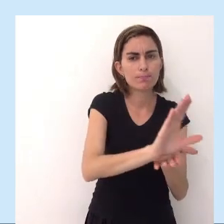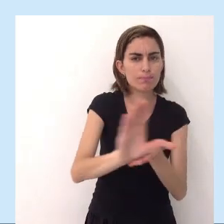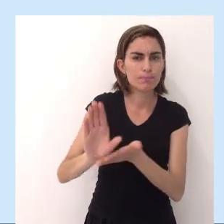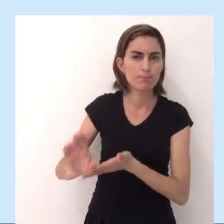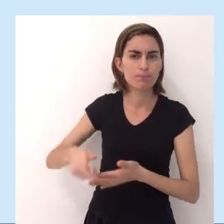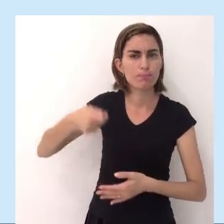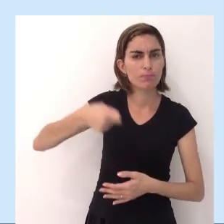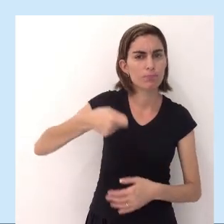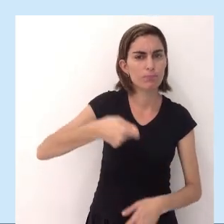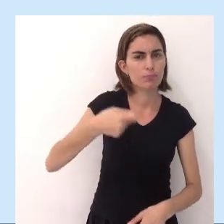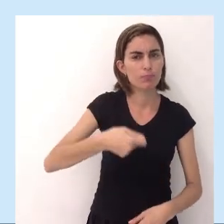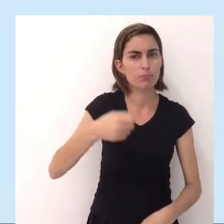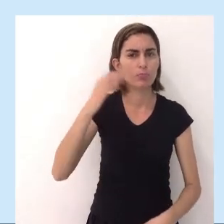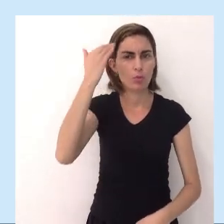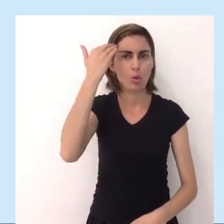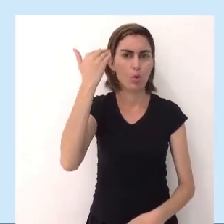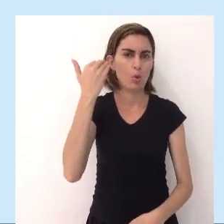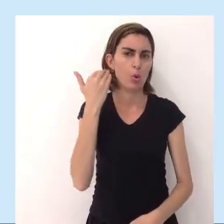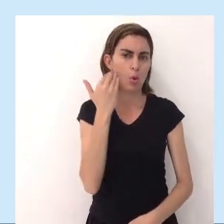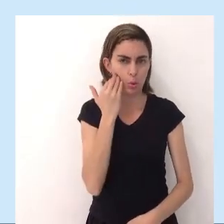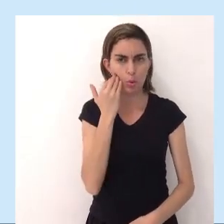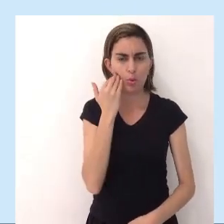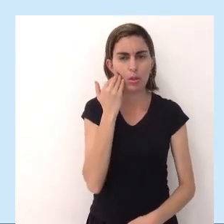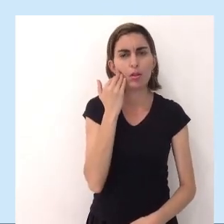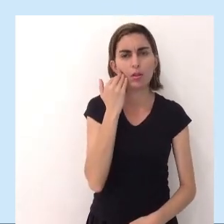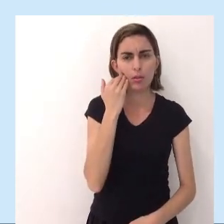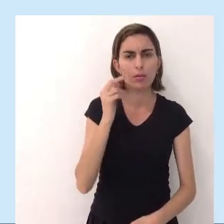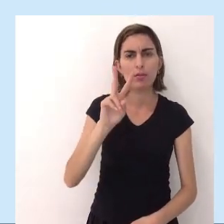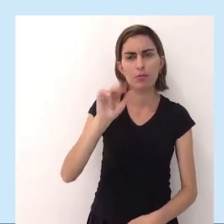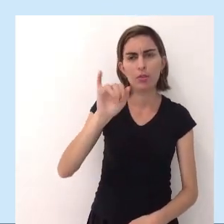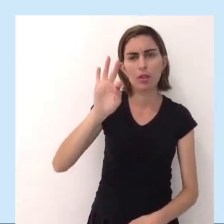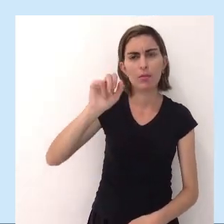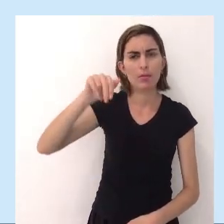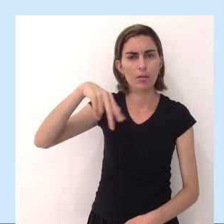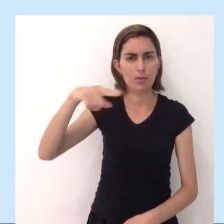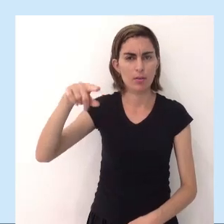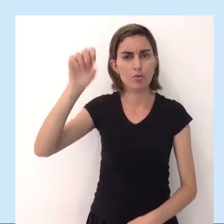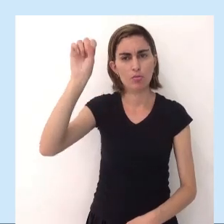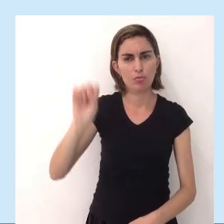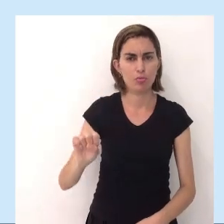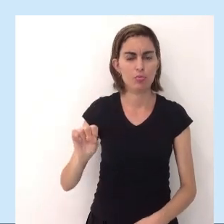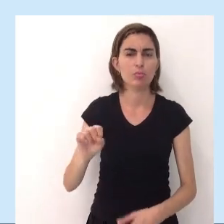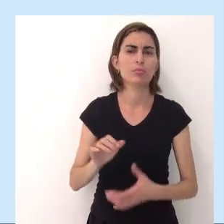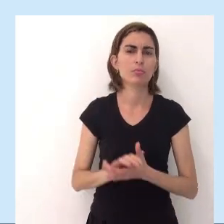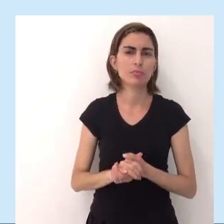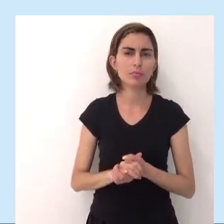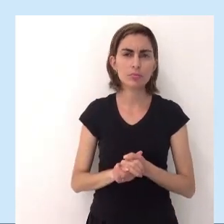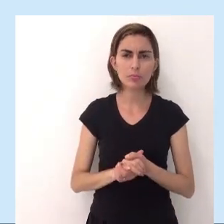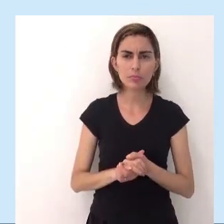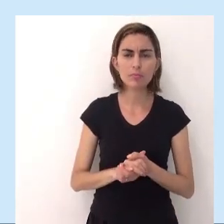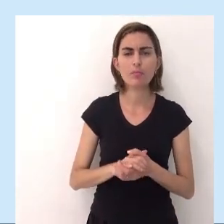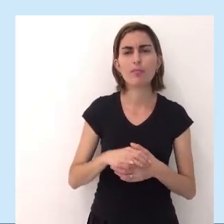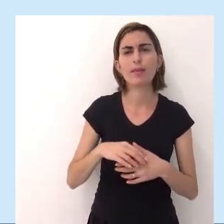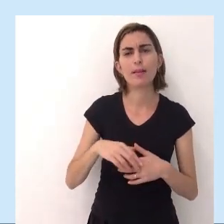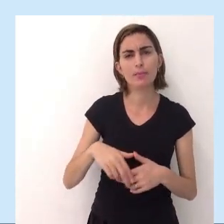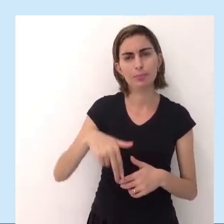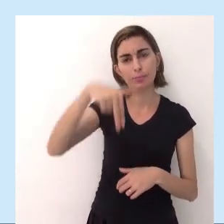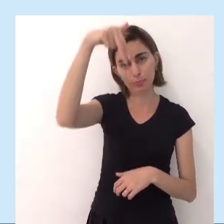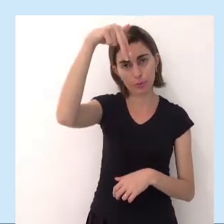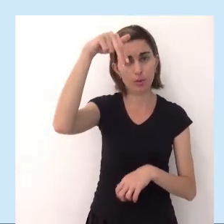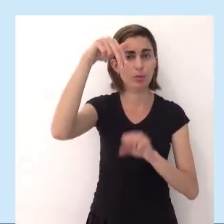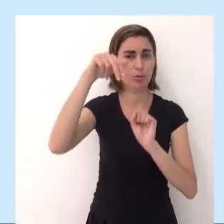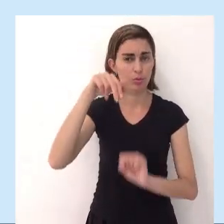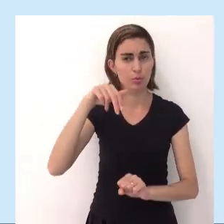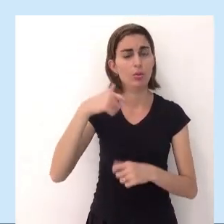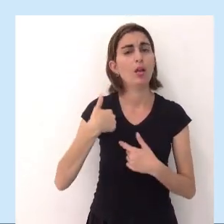uma ditadura lá na Coreia, na região do Vietnã, na parte sul. Tá? Então, começa a financiar essa